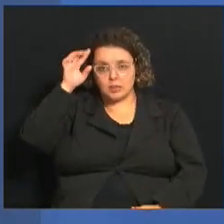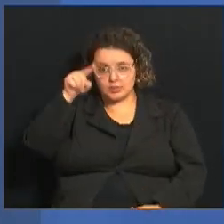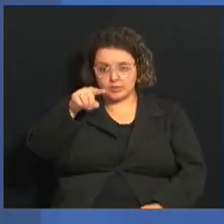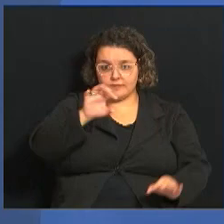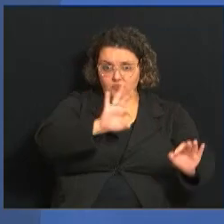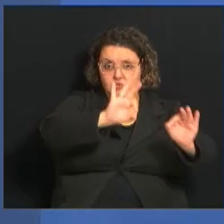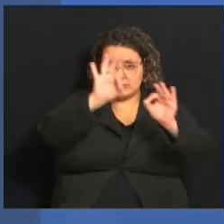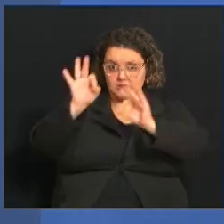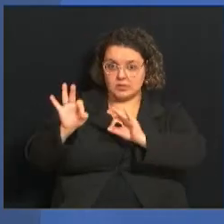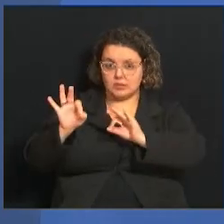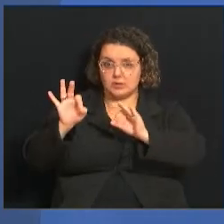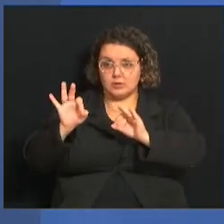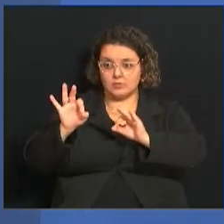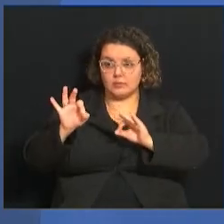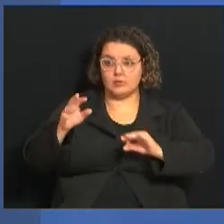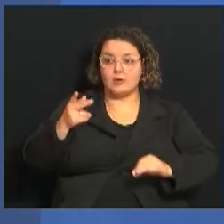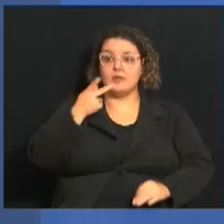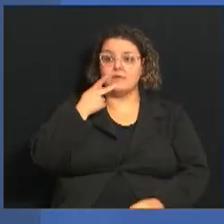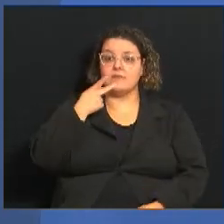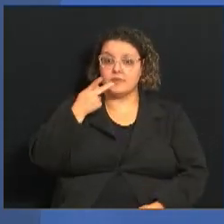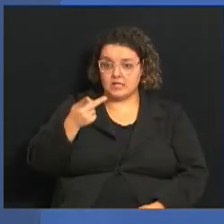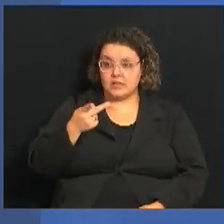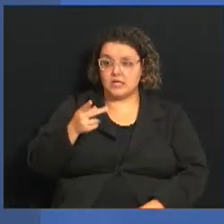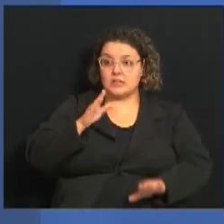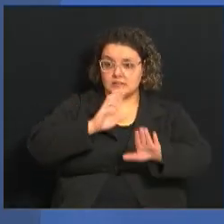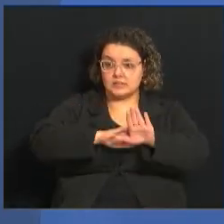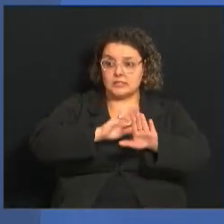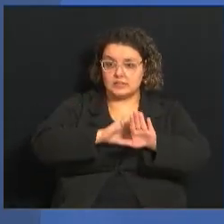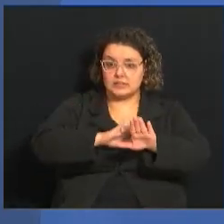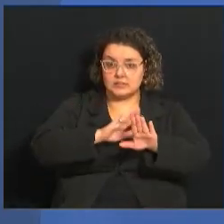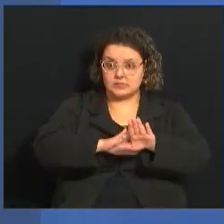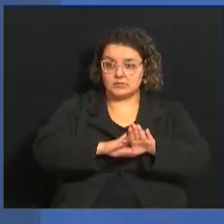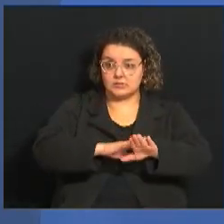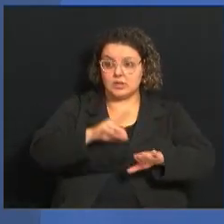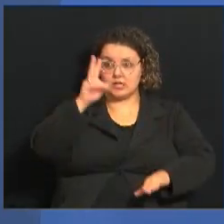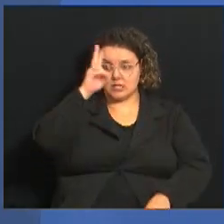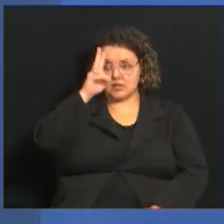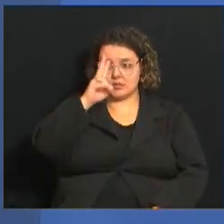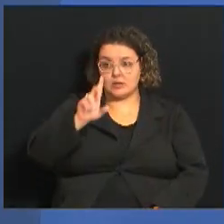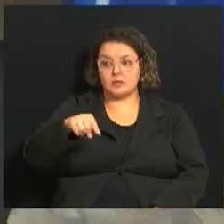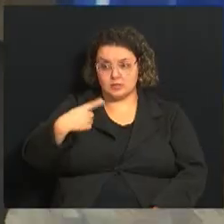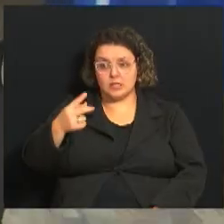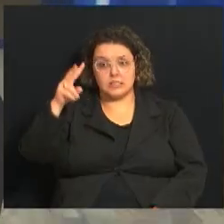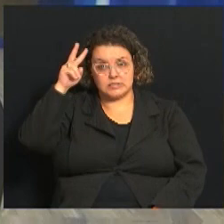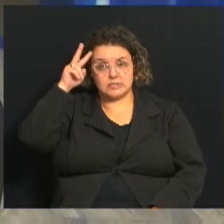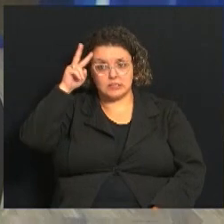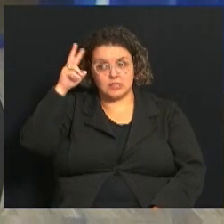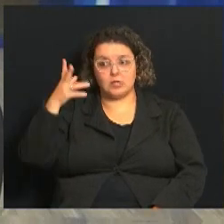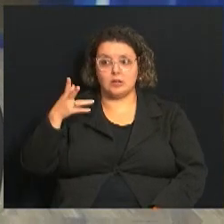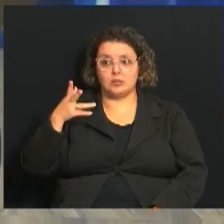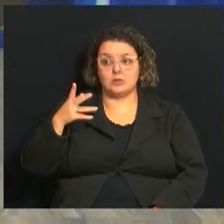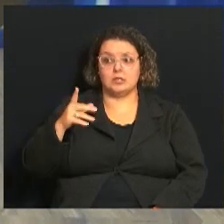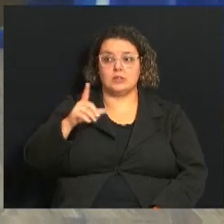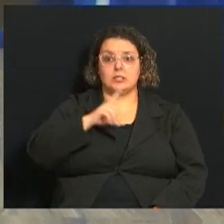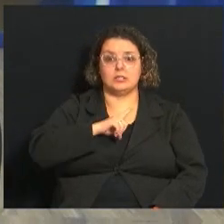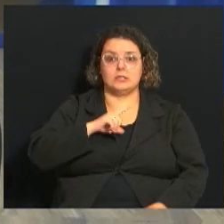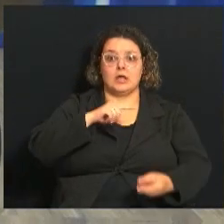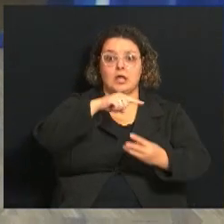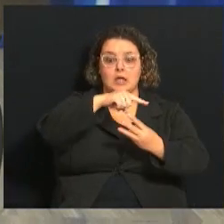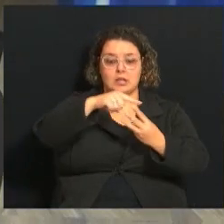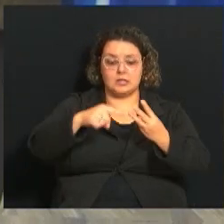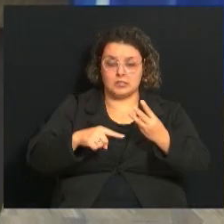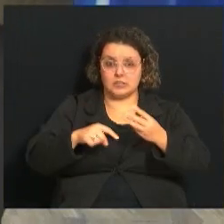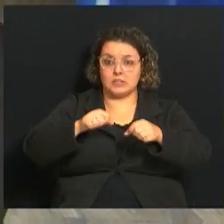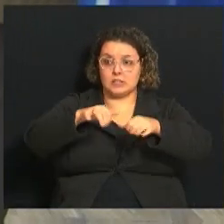aqui, a gente vai agora falar de algumas dessas atividades. A gente lembra que logo na segunda-feira, Gabriel, a gente tem 3